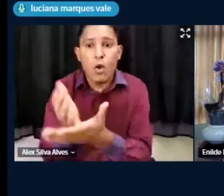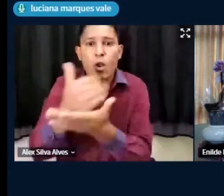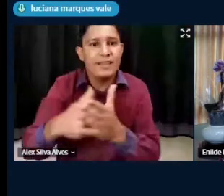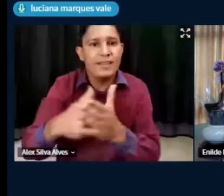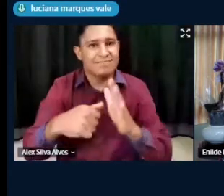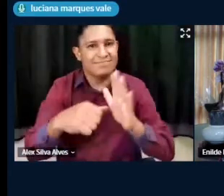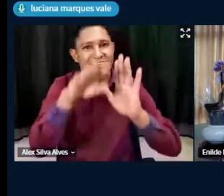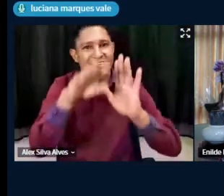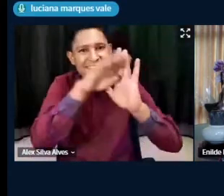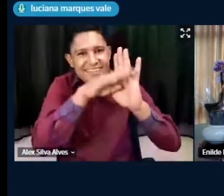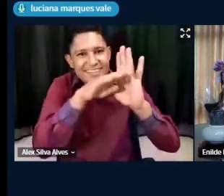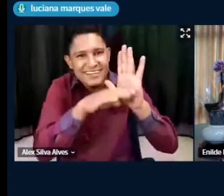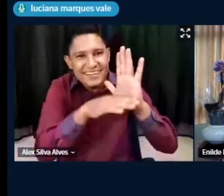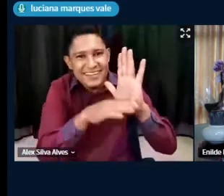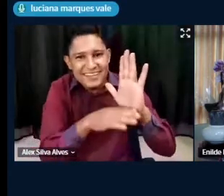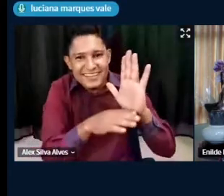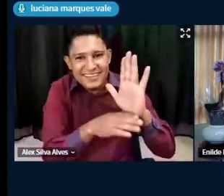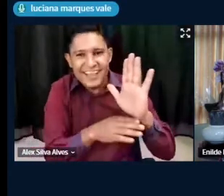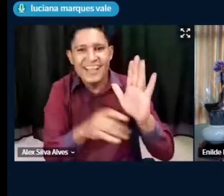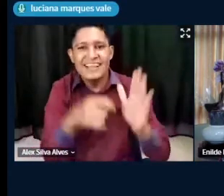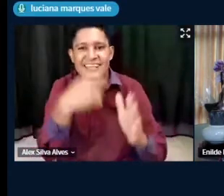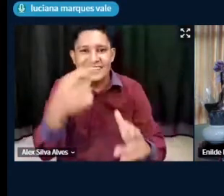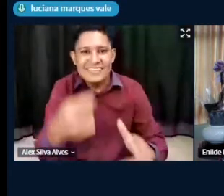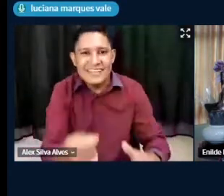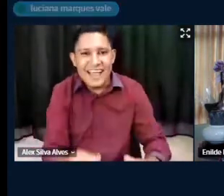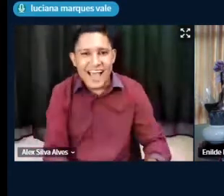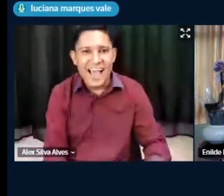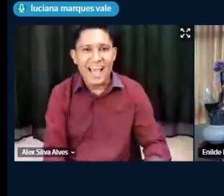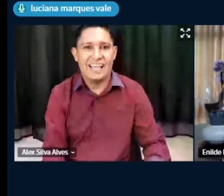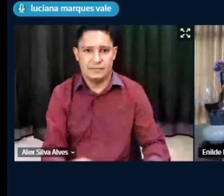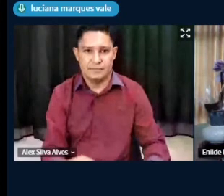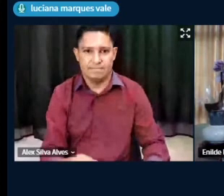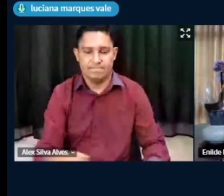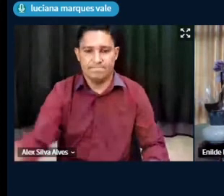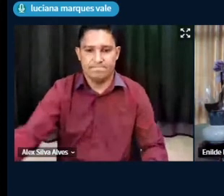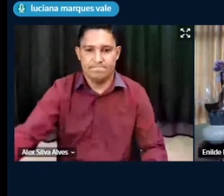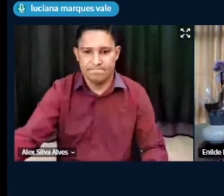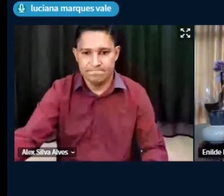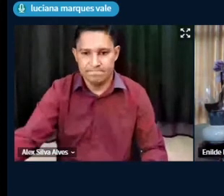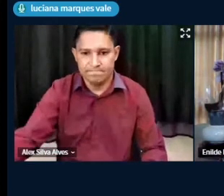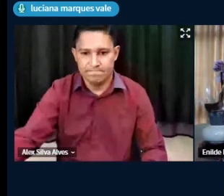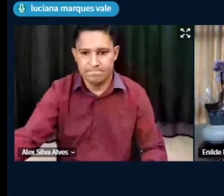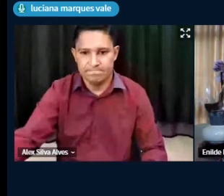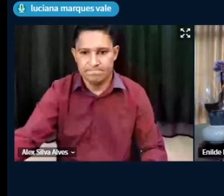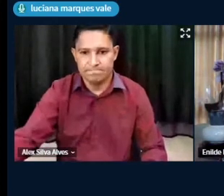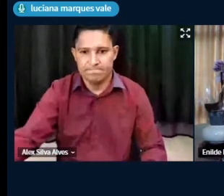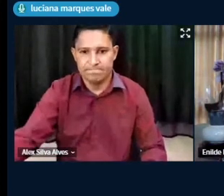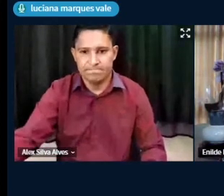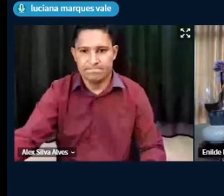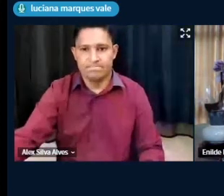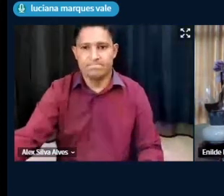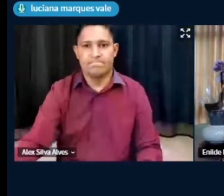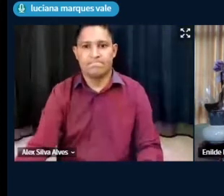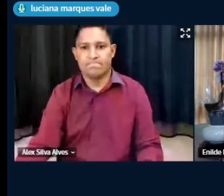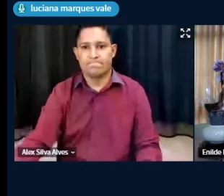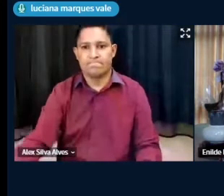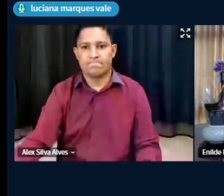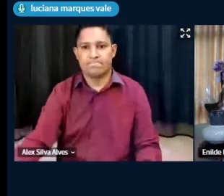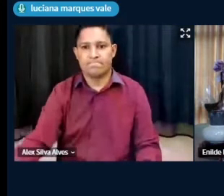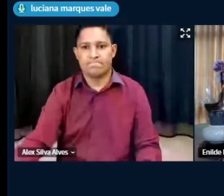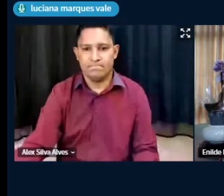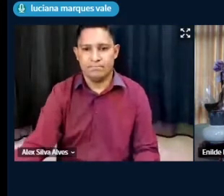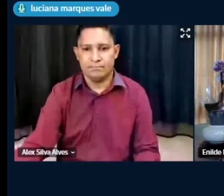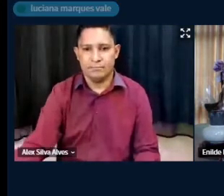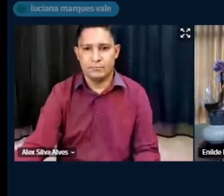Agora eu vou mostrar a coleta de dados, seguiu a lista de ordem alfabética de termos em língua